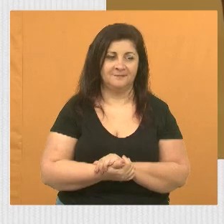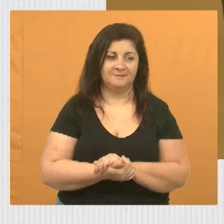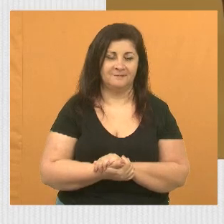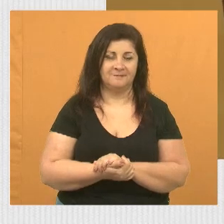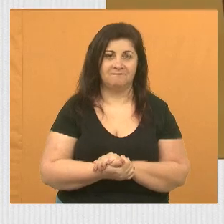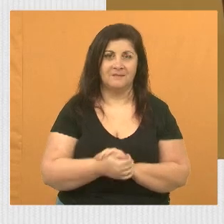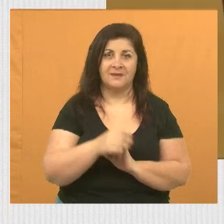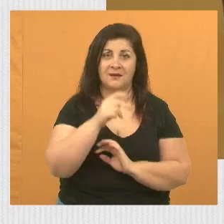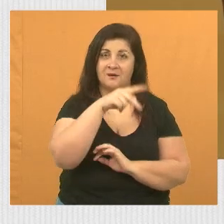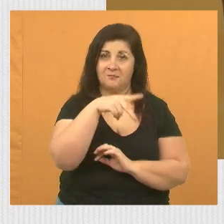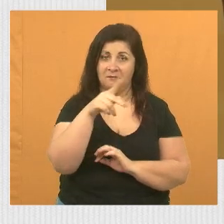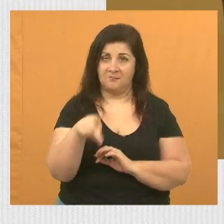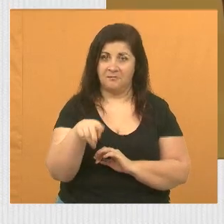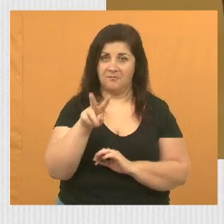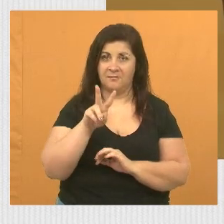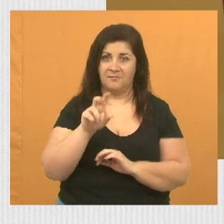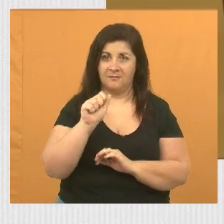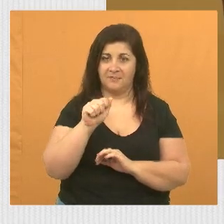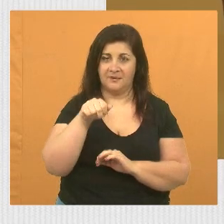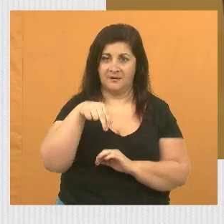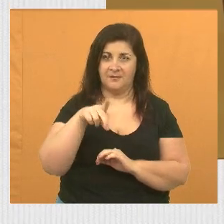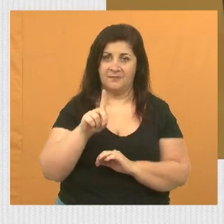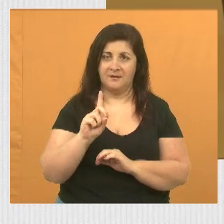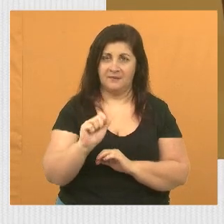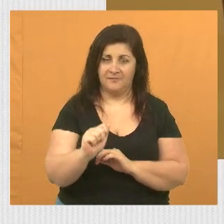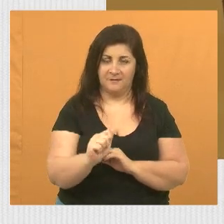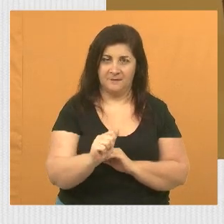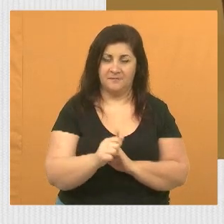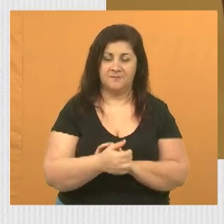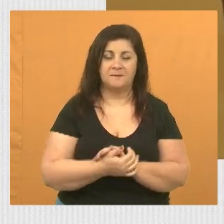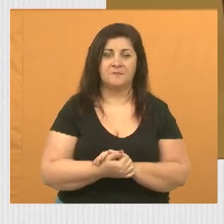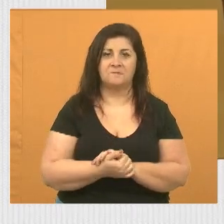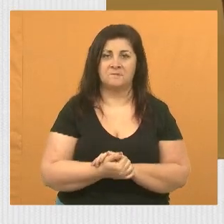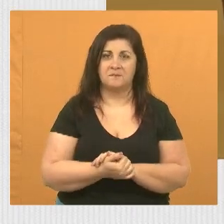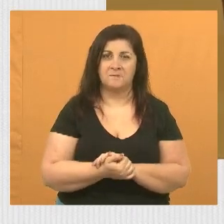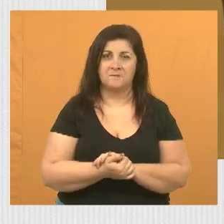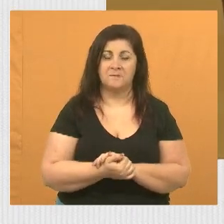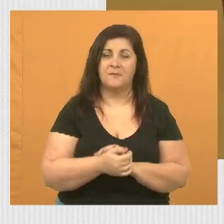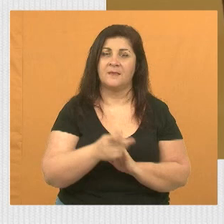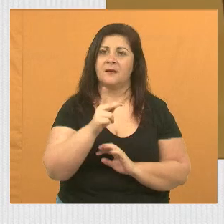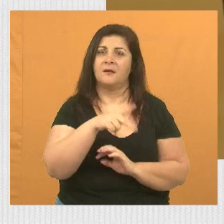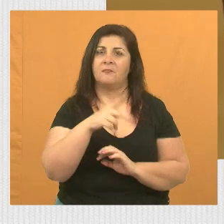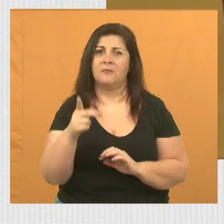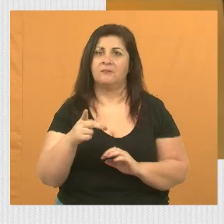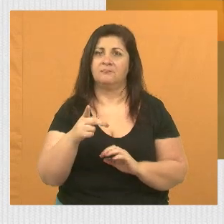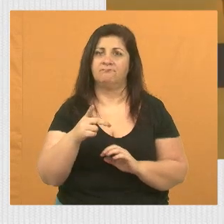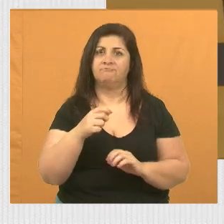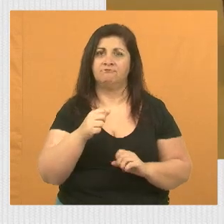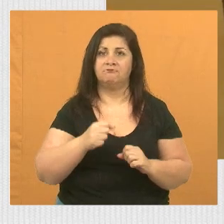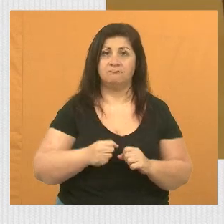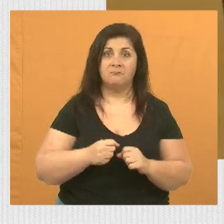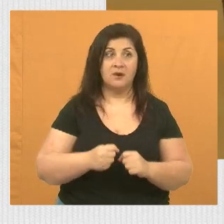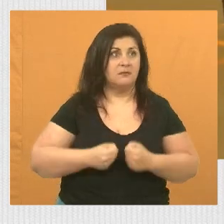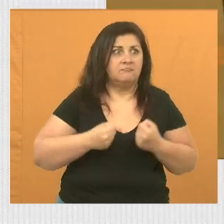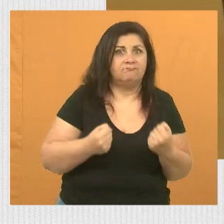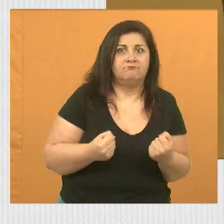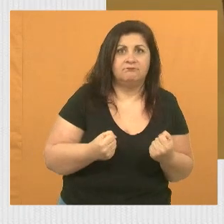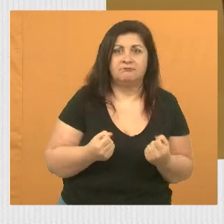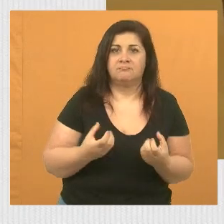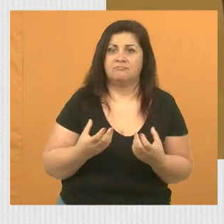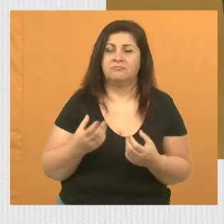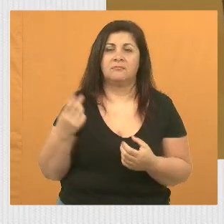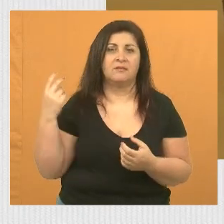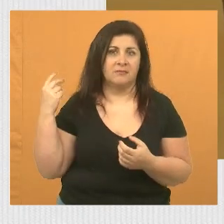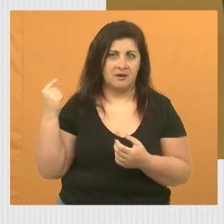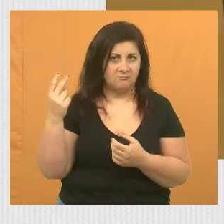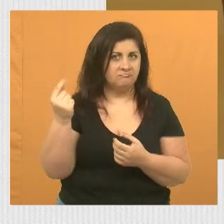Olha, a professora Wanda, também conhecida como Wandinha, ela é uma professora muito dinâmica e é uma professora de um tempo